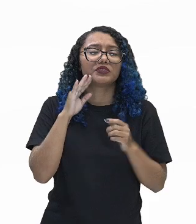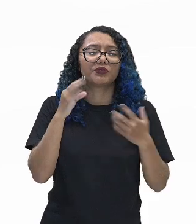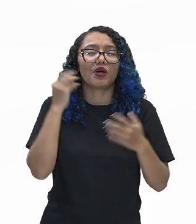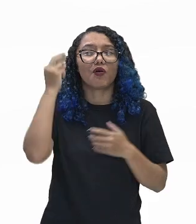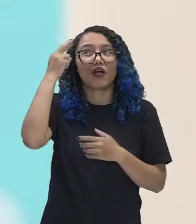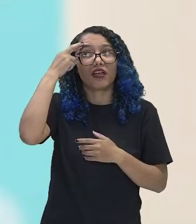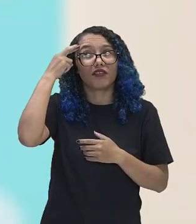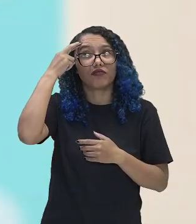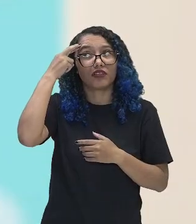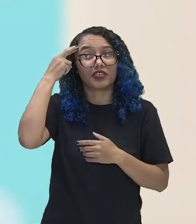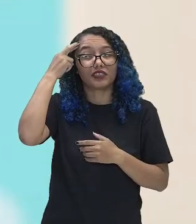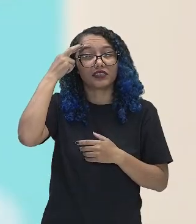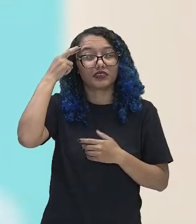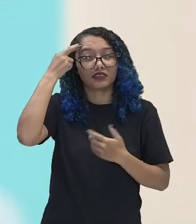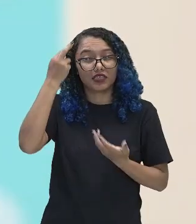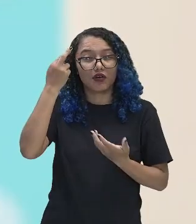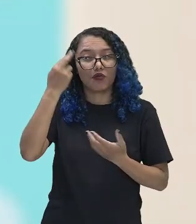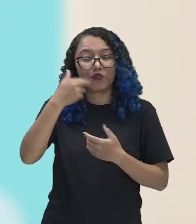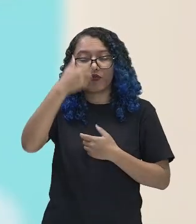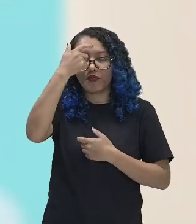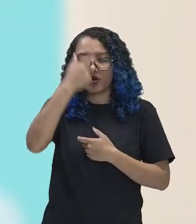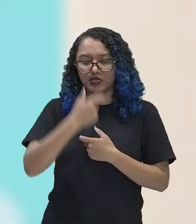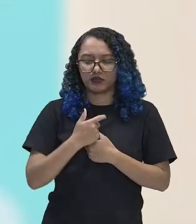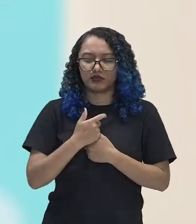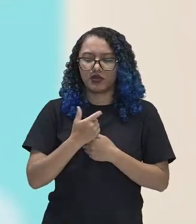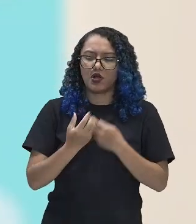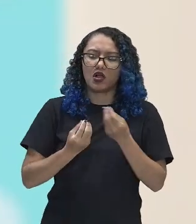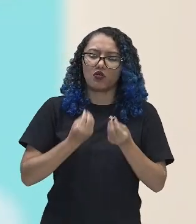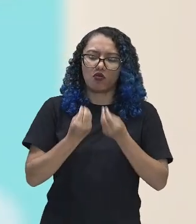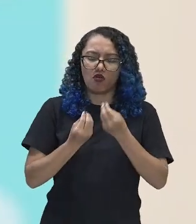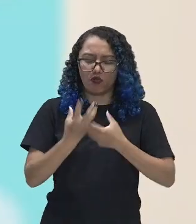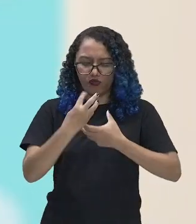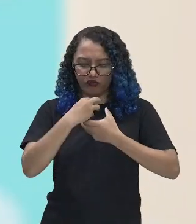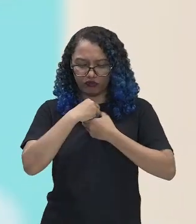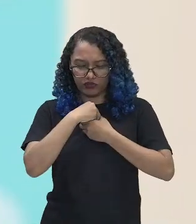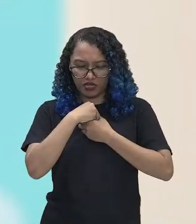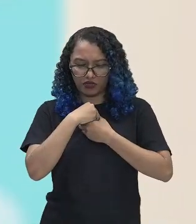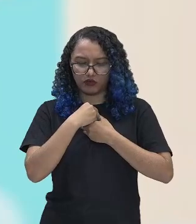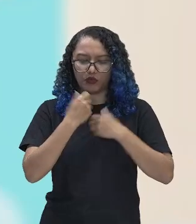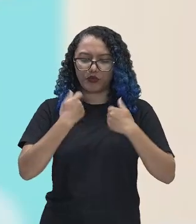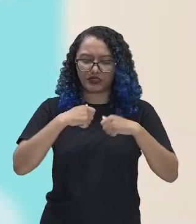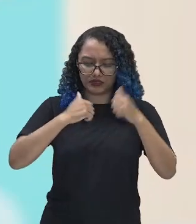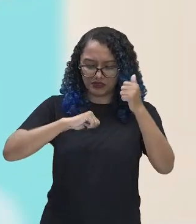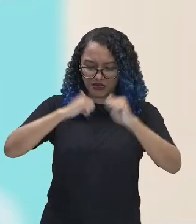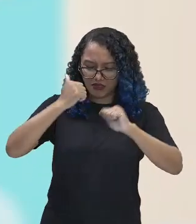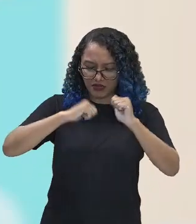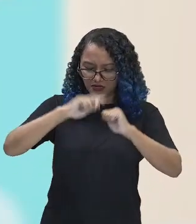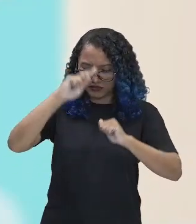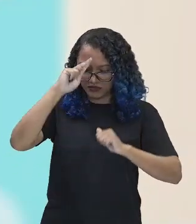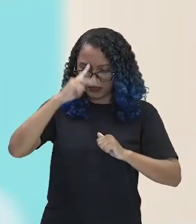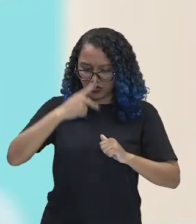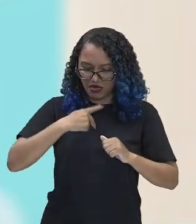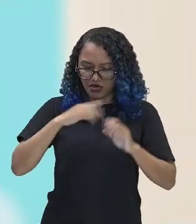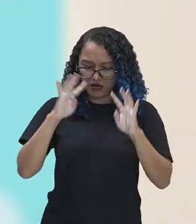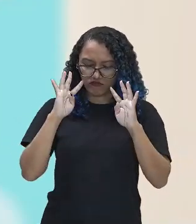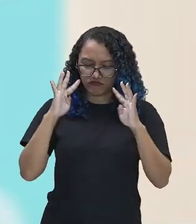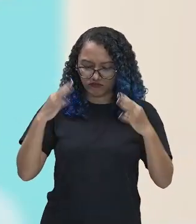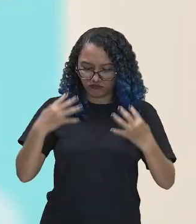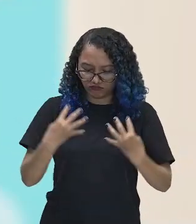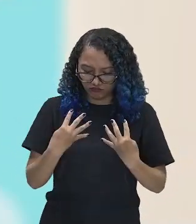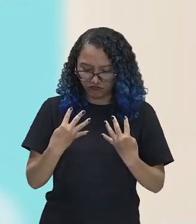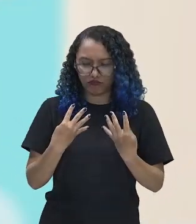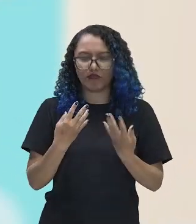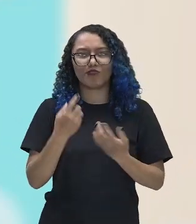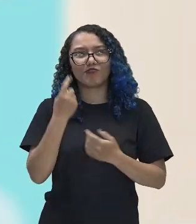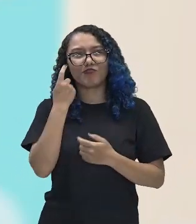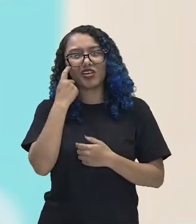própria pessoa, ou seja, eu preciso analisar as coisas que estão dentro de mim, analisar o que eu faço, eu preciso